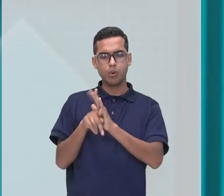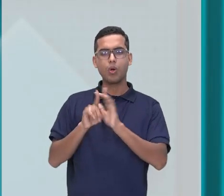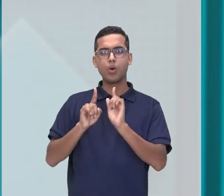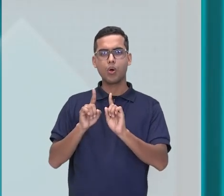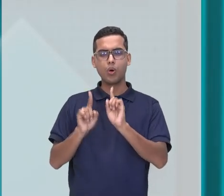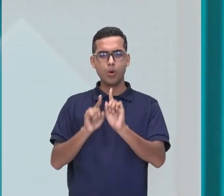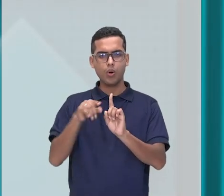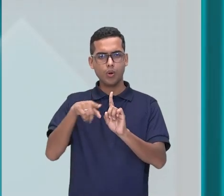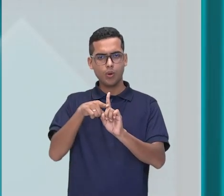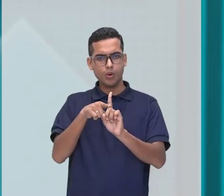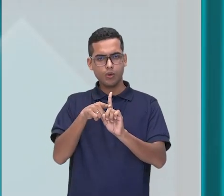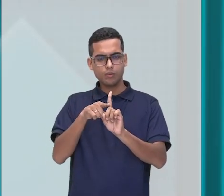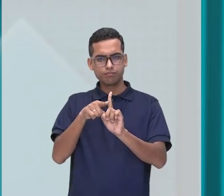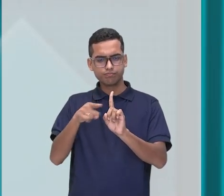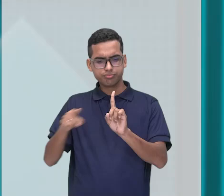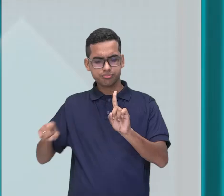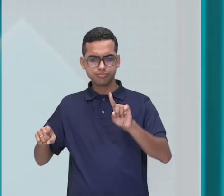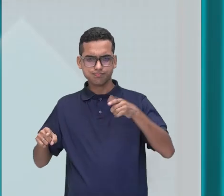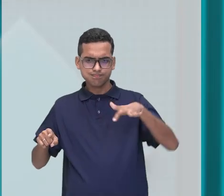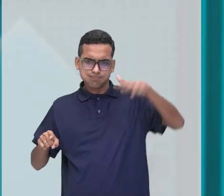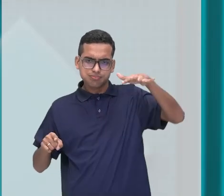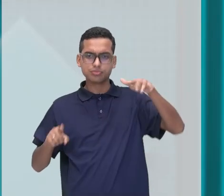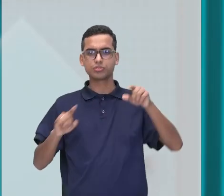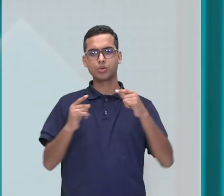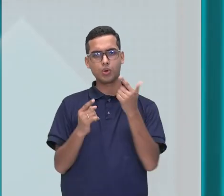de instrumentos, que são os idiofones.